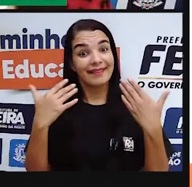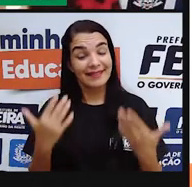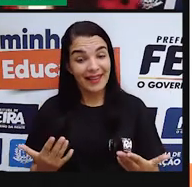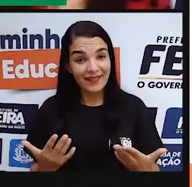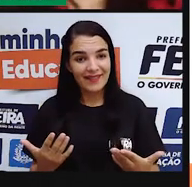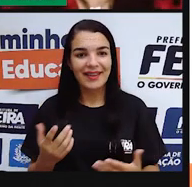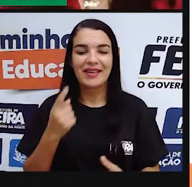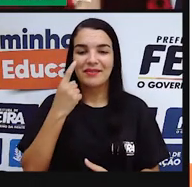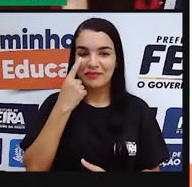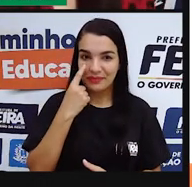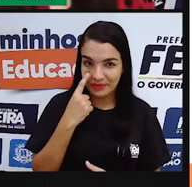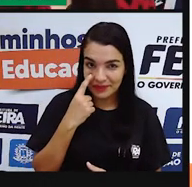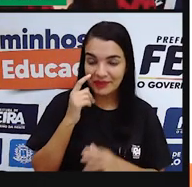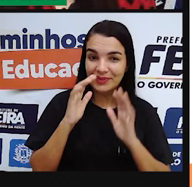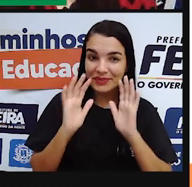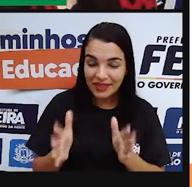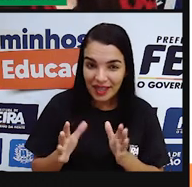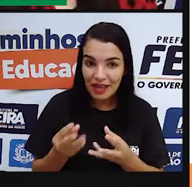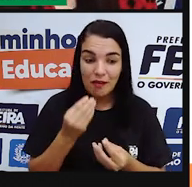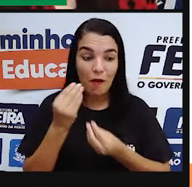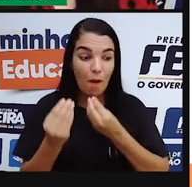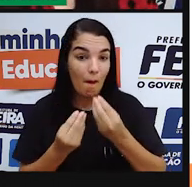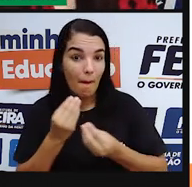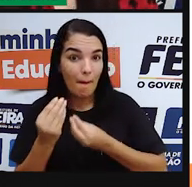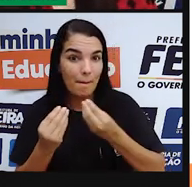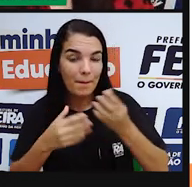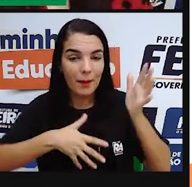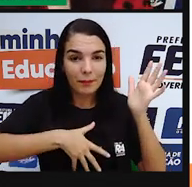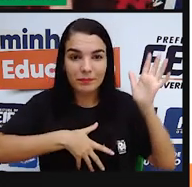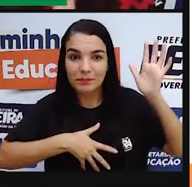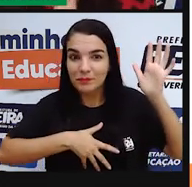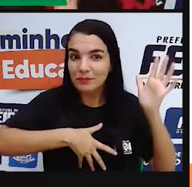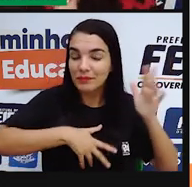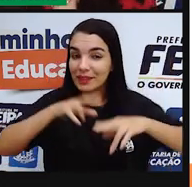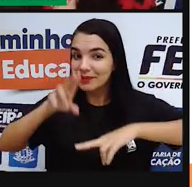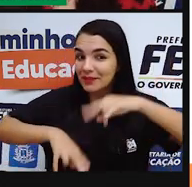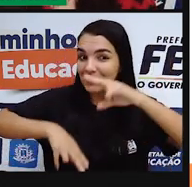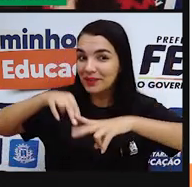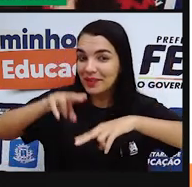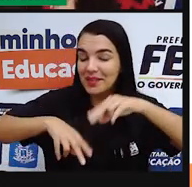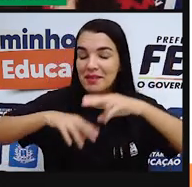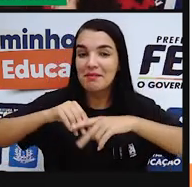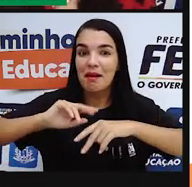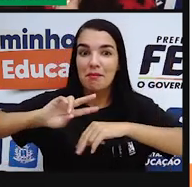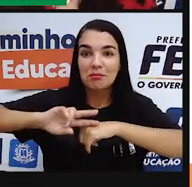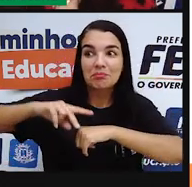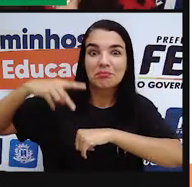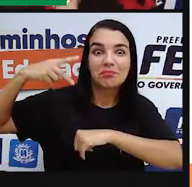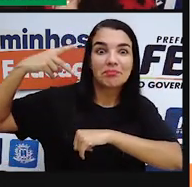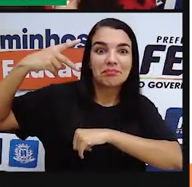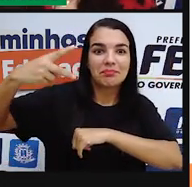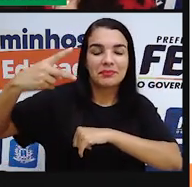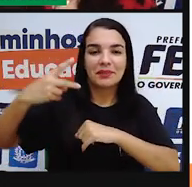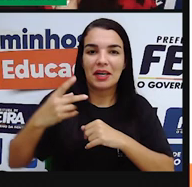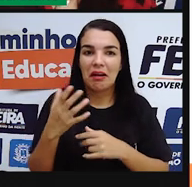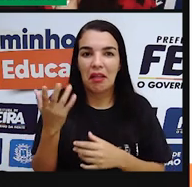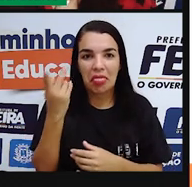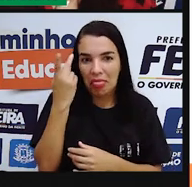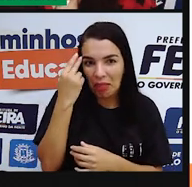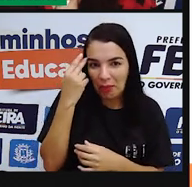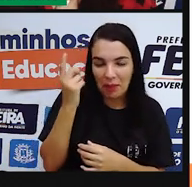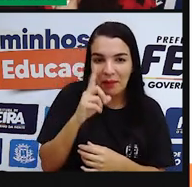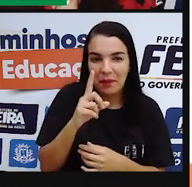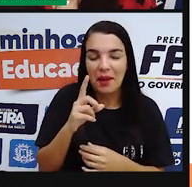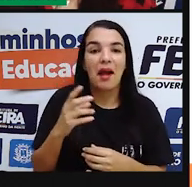Então, galerinha, a gente viu aí que a festa de São João vai além de uma festa comum, né? Porque ela